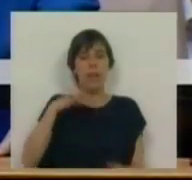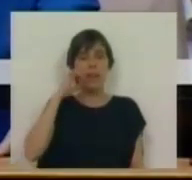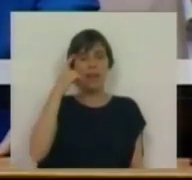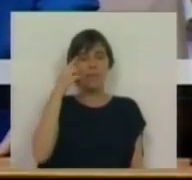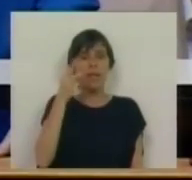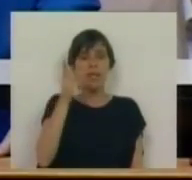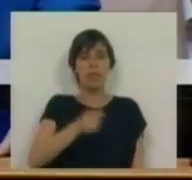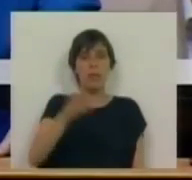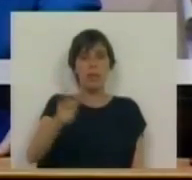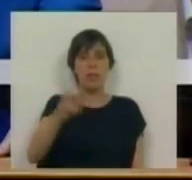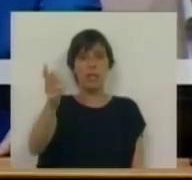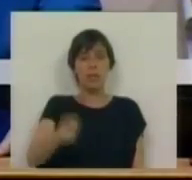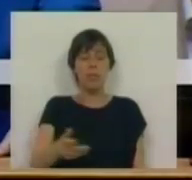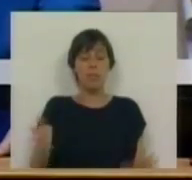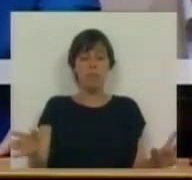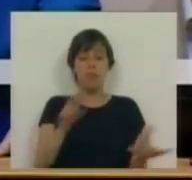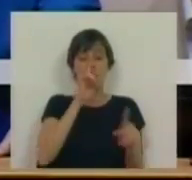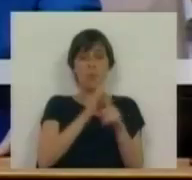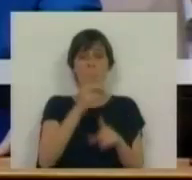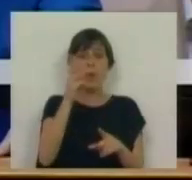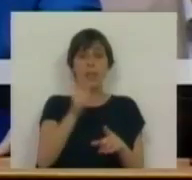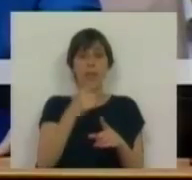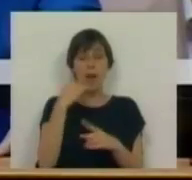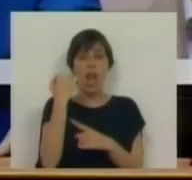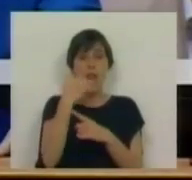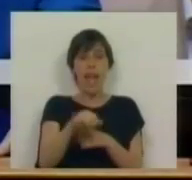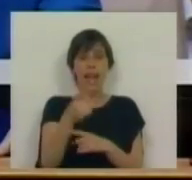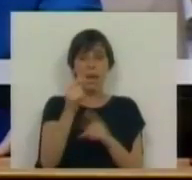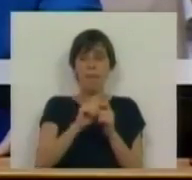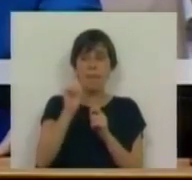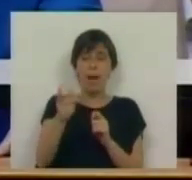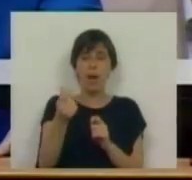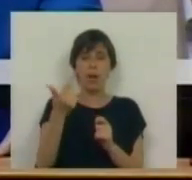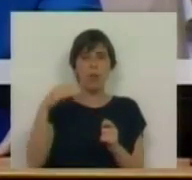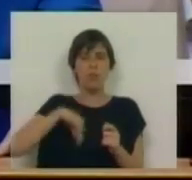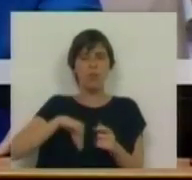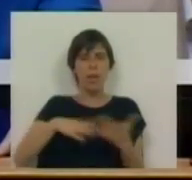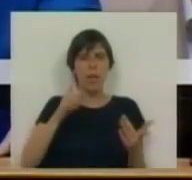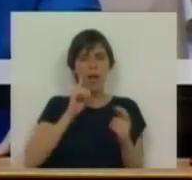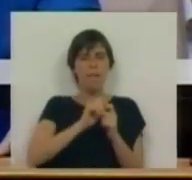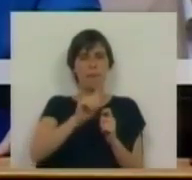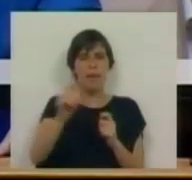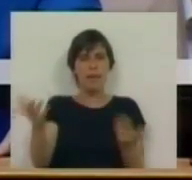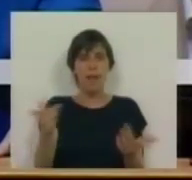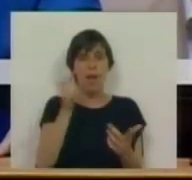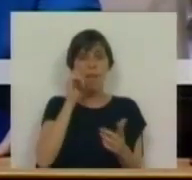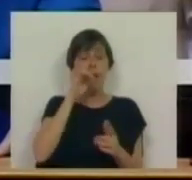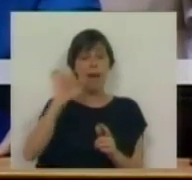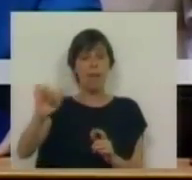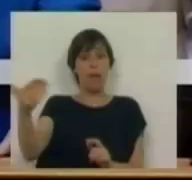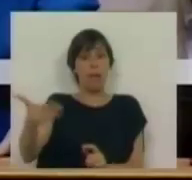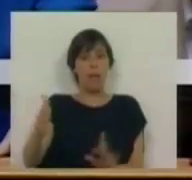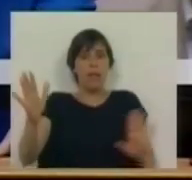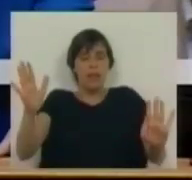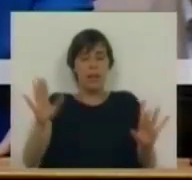déficit trimestral. Ora, no mesmo trimestre em que negou os subsídios, os salários, as pensões, a quem são suas de